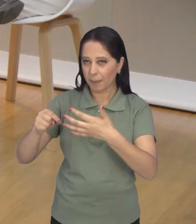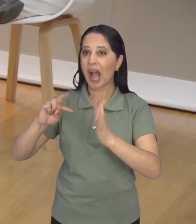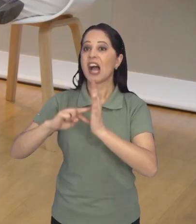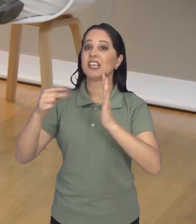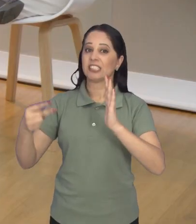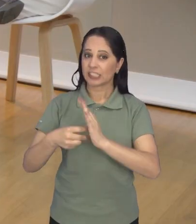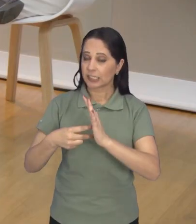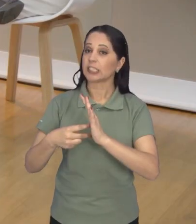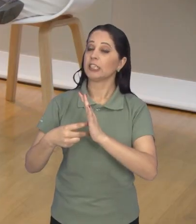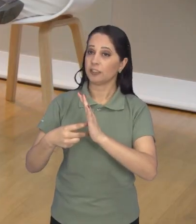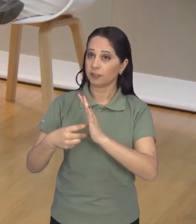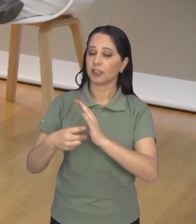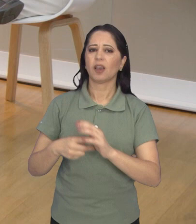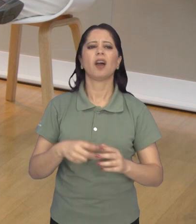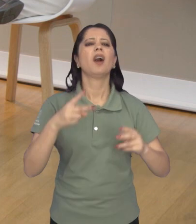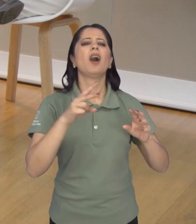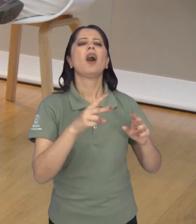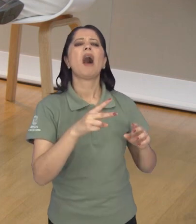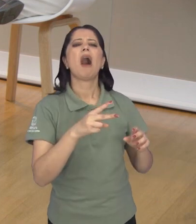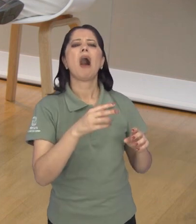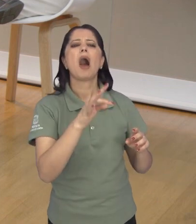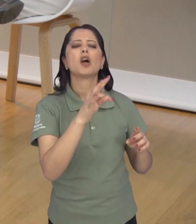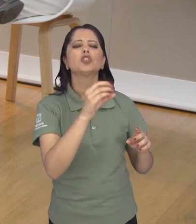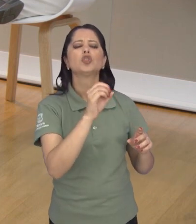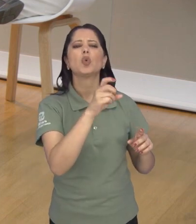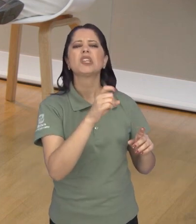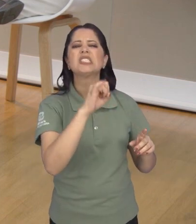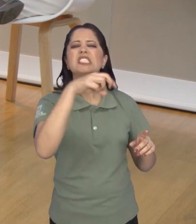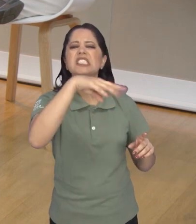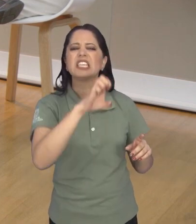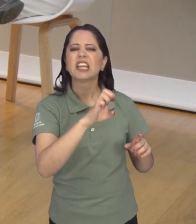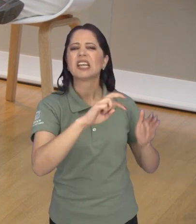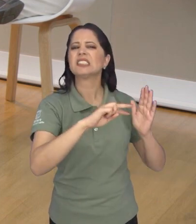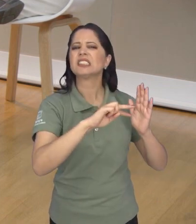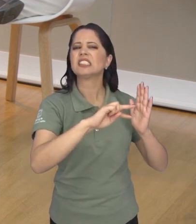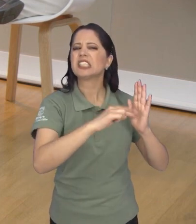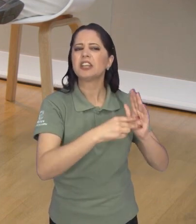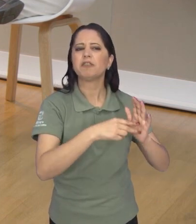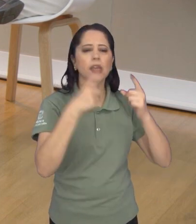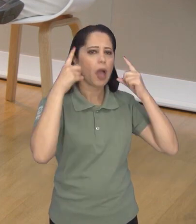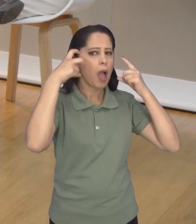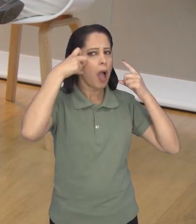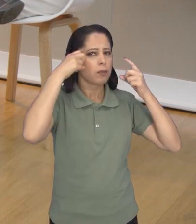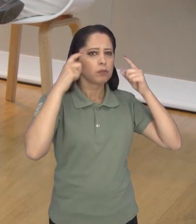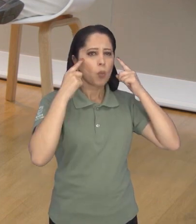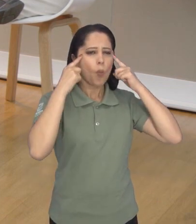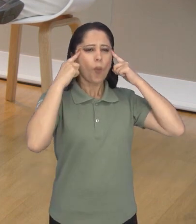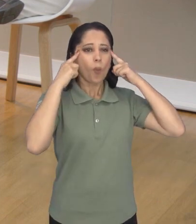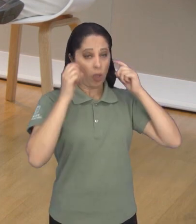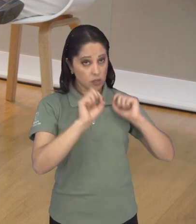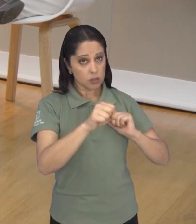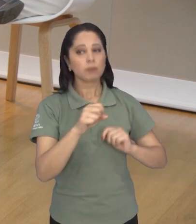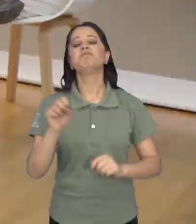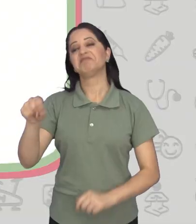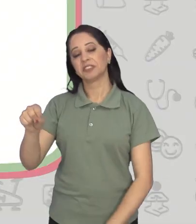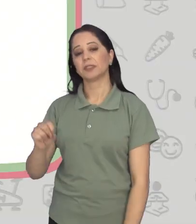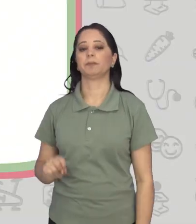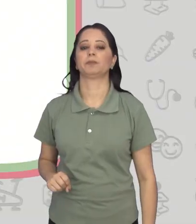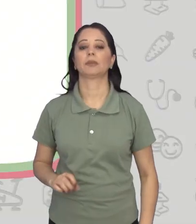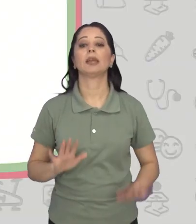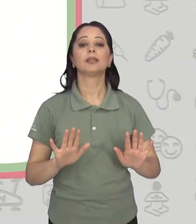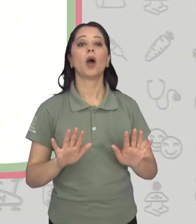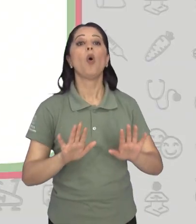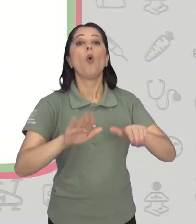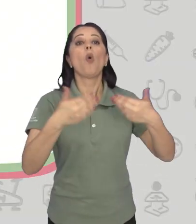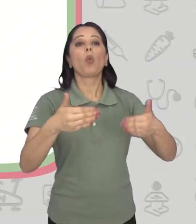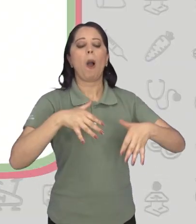toxina botulínica é o Botox, famoso né? Botox. O famoso Botox, que as pessoas conhecem mais pelo Botox. Tem mais alguma pergunta, Matheus? Tem a última. Quais os